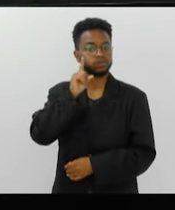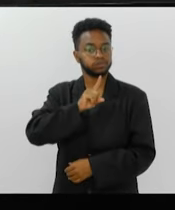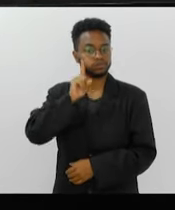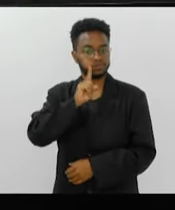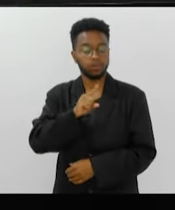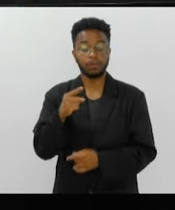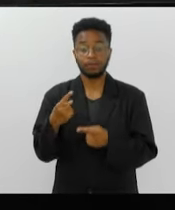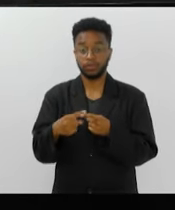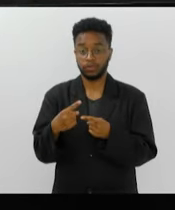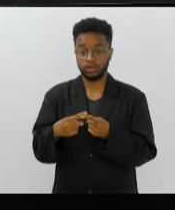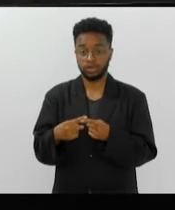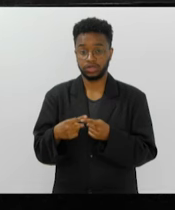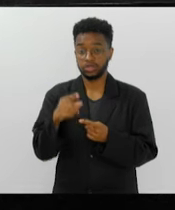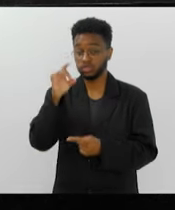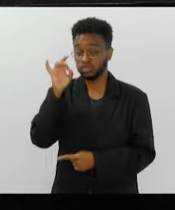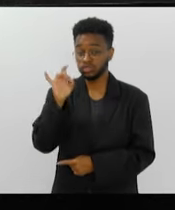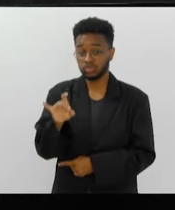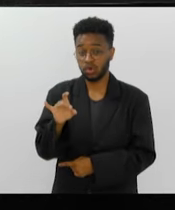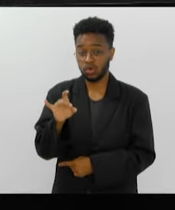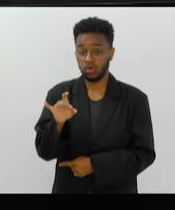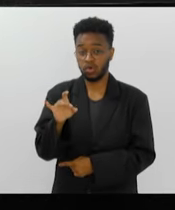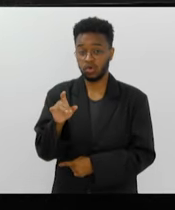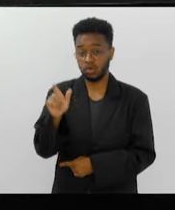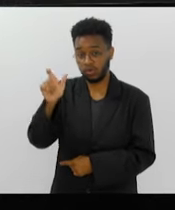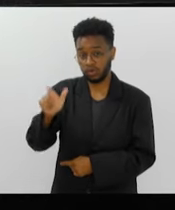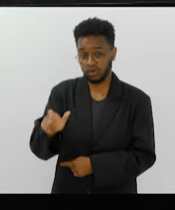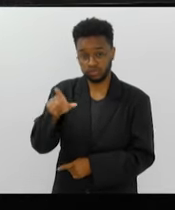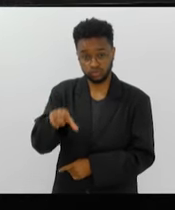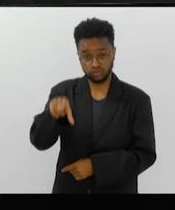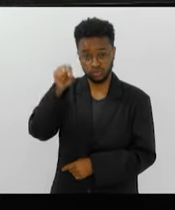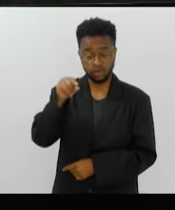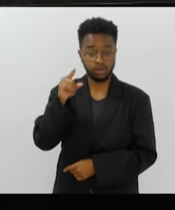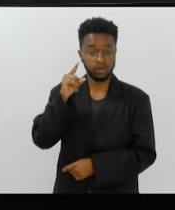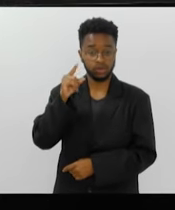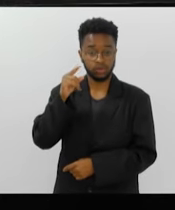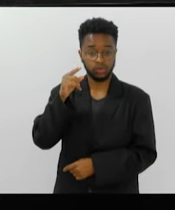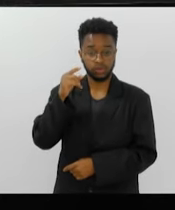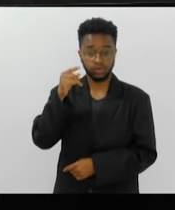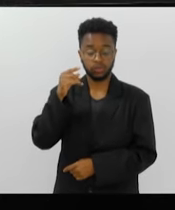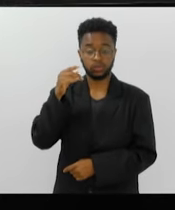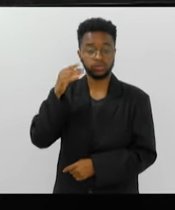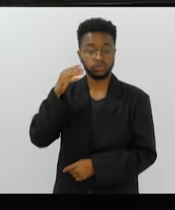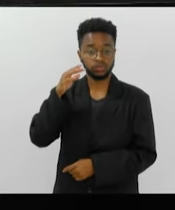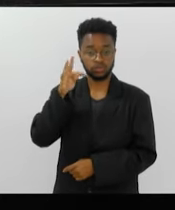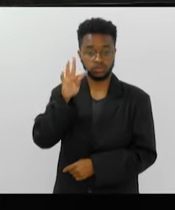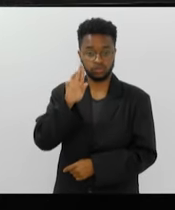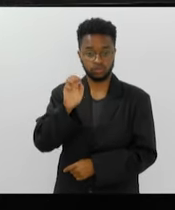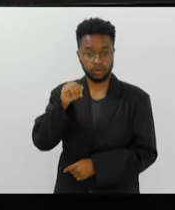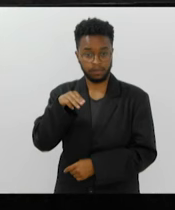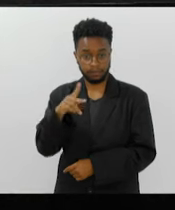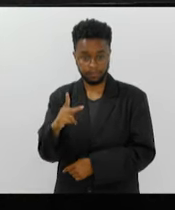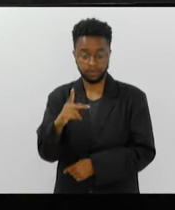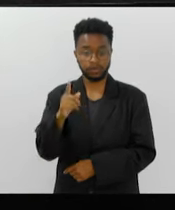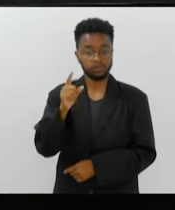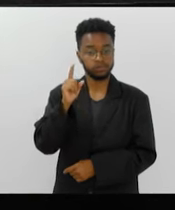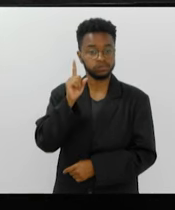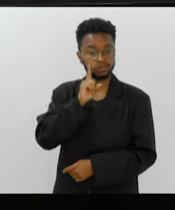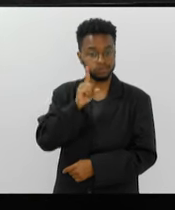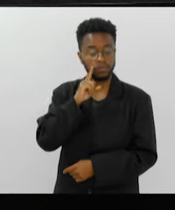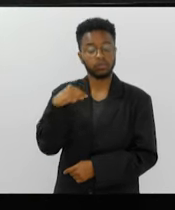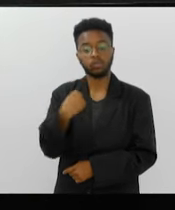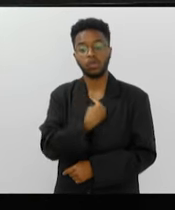só com as eleições do Donald trump nos Estados Unidos a gente vai pavimentar caminho